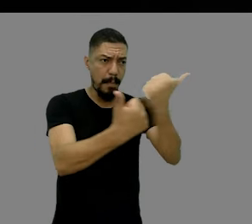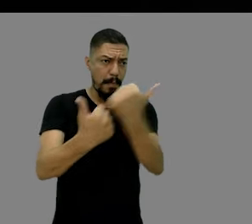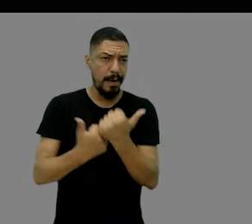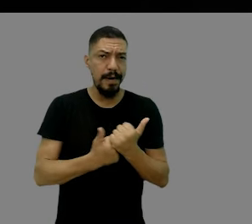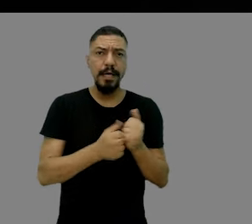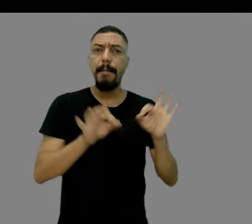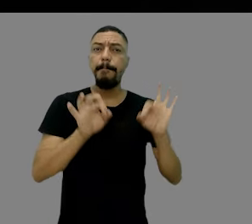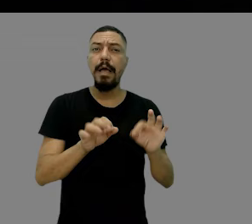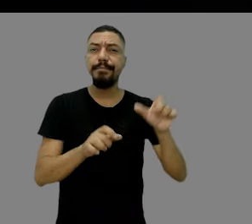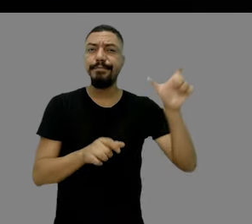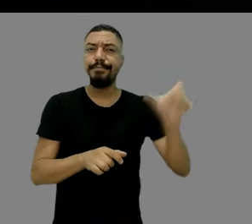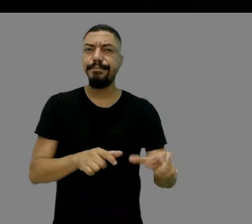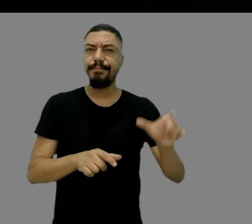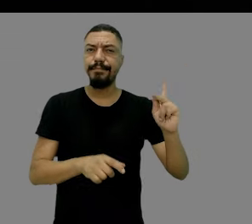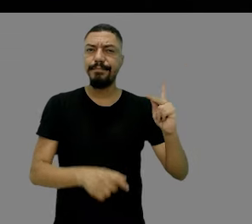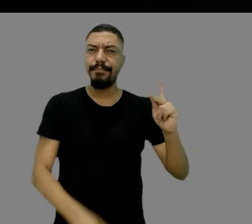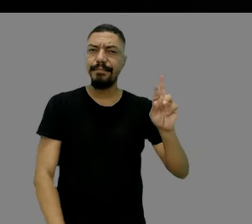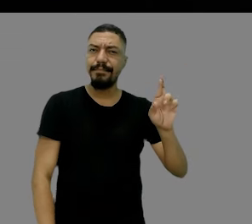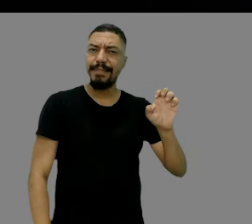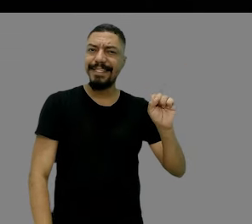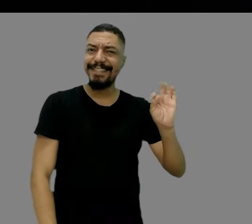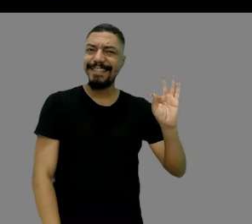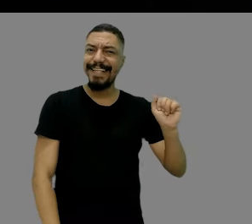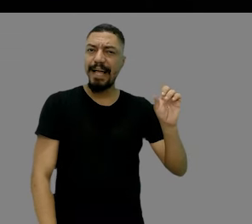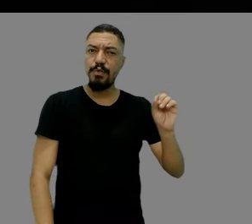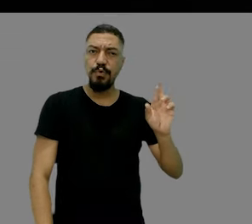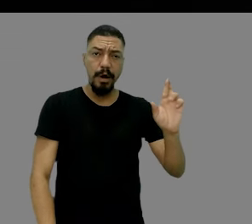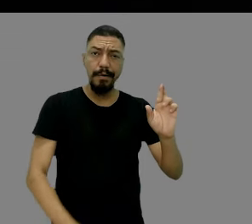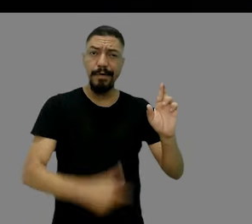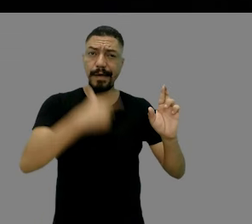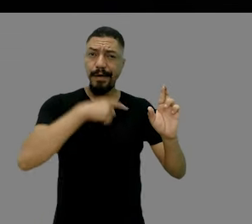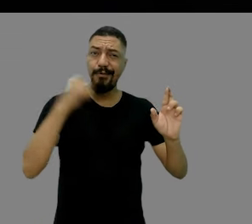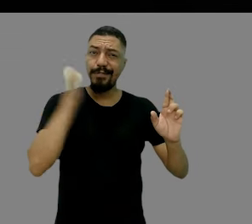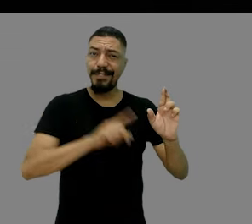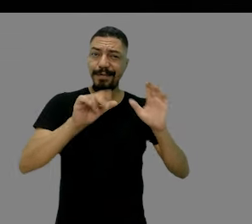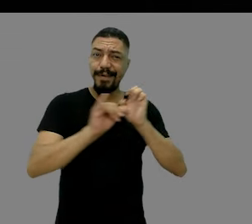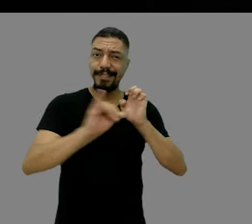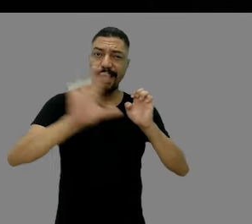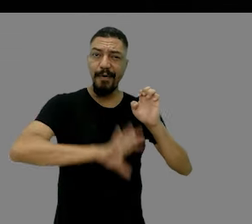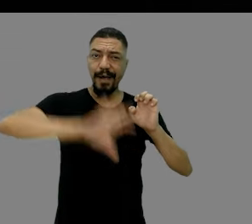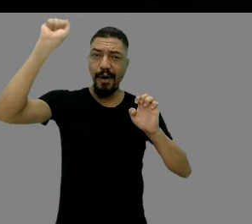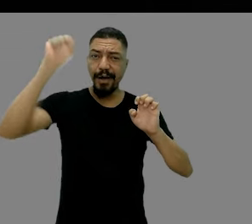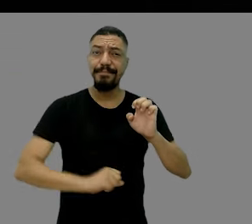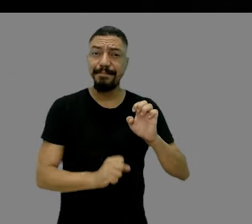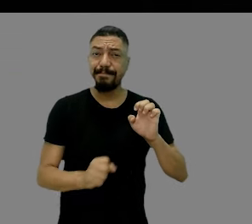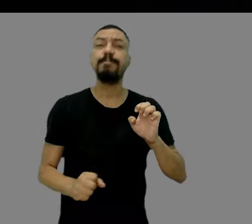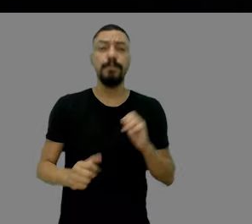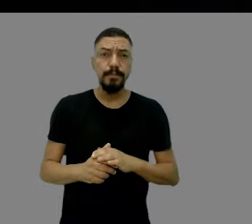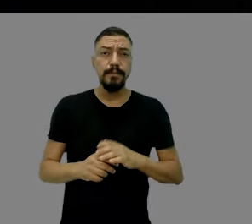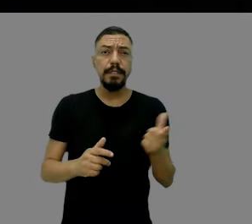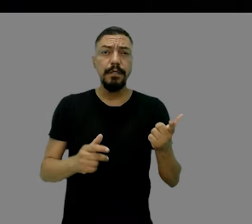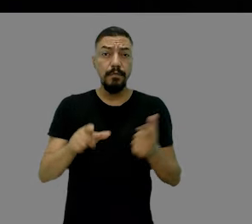que o prestador de serviço seja a mesma pessoa que ganhou o edital. Então, se você tem